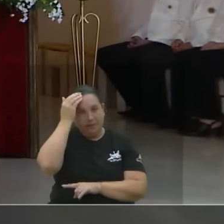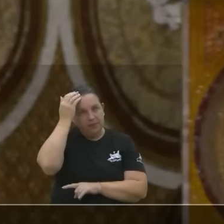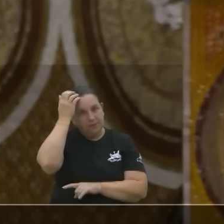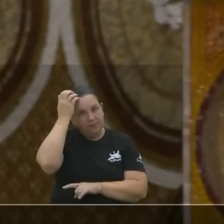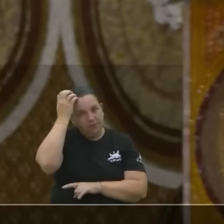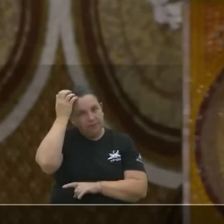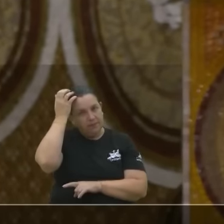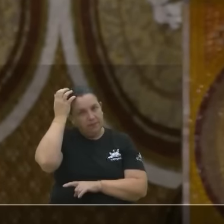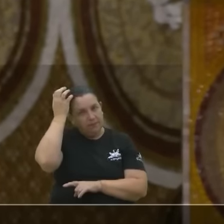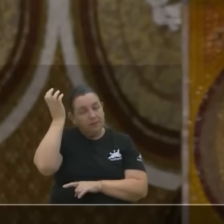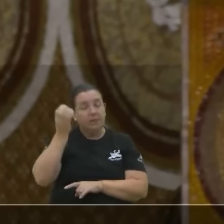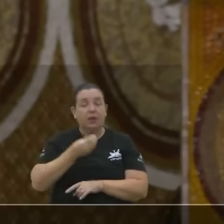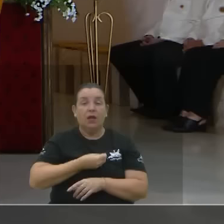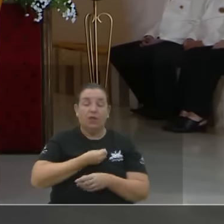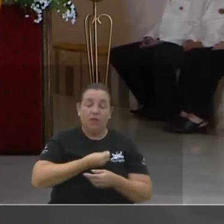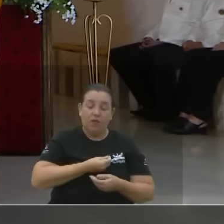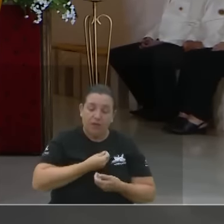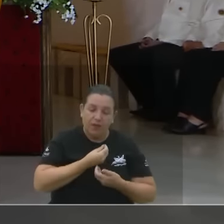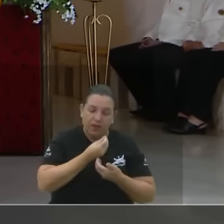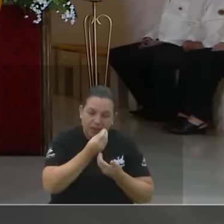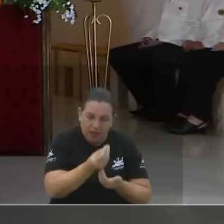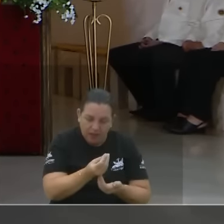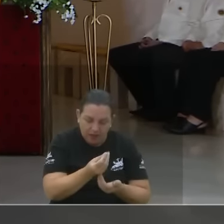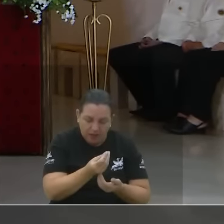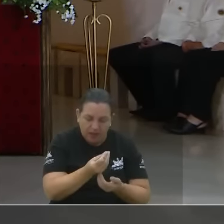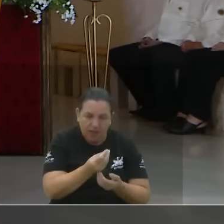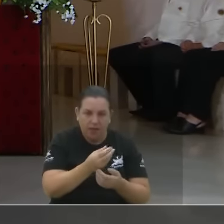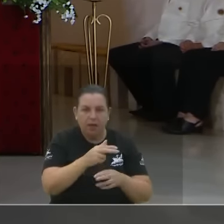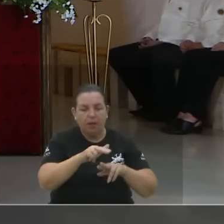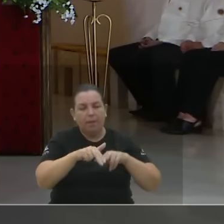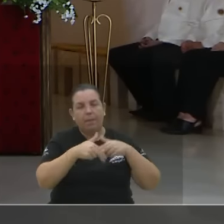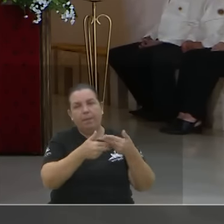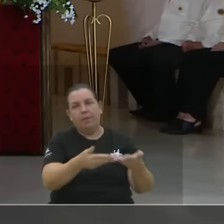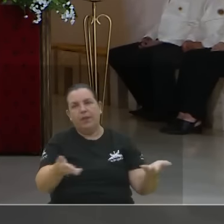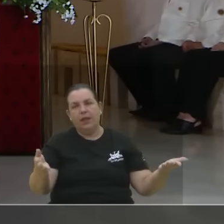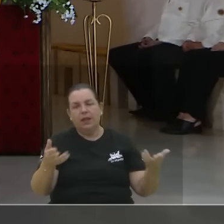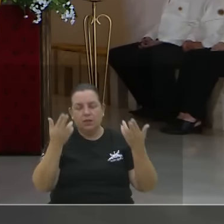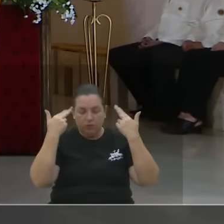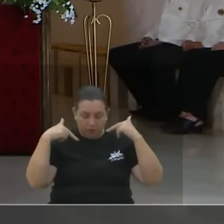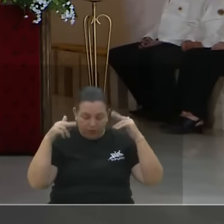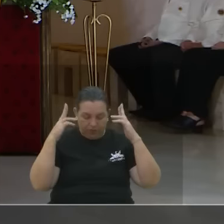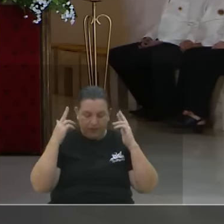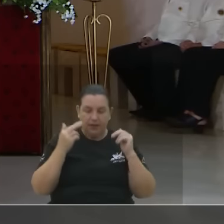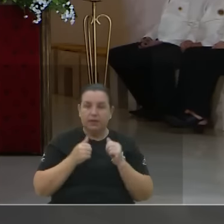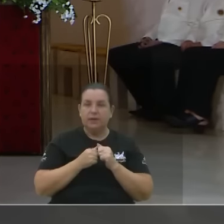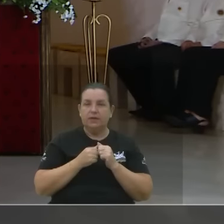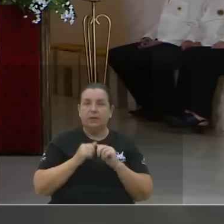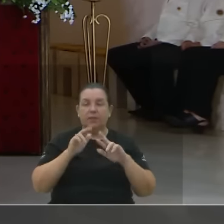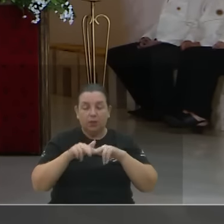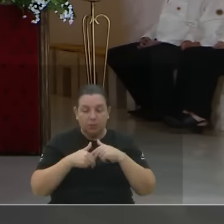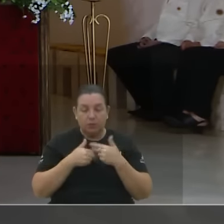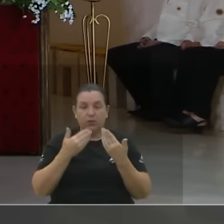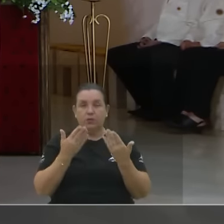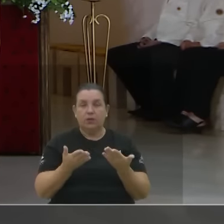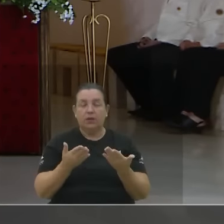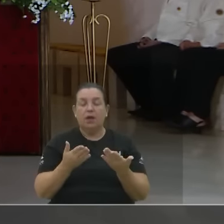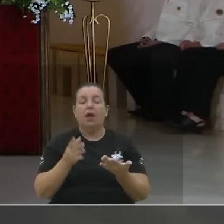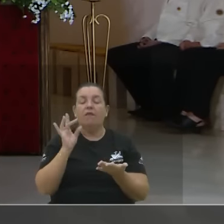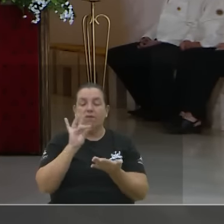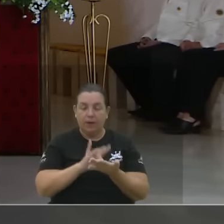da vida pelas suas ovelhas. Por isso que podemos afirmar a natureza deste bom